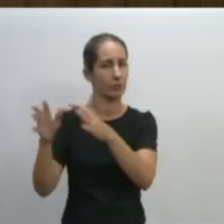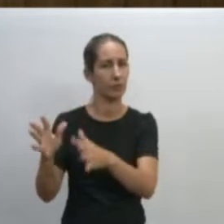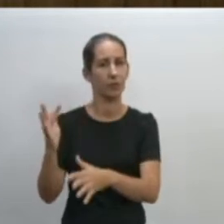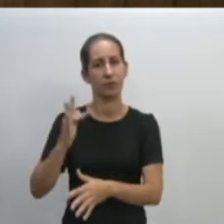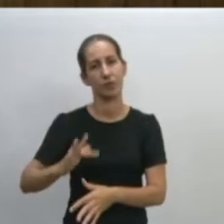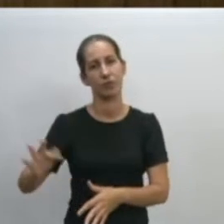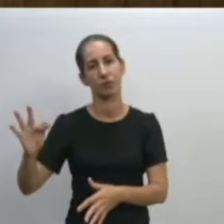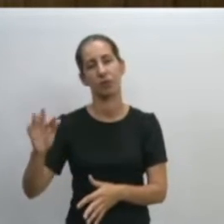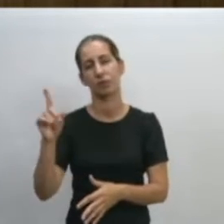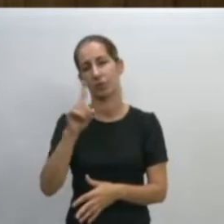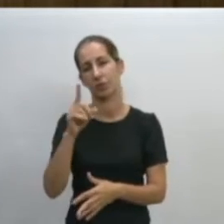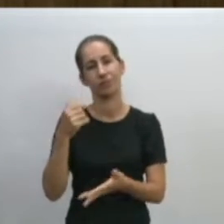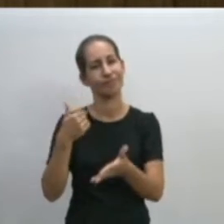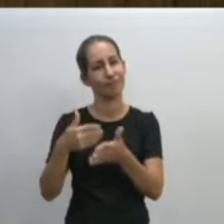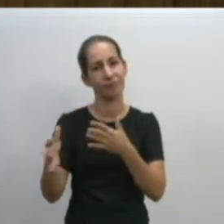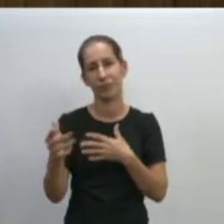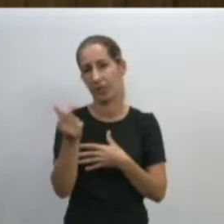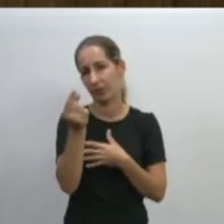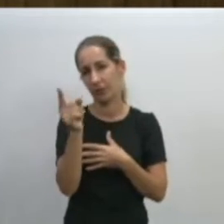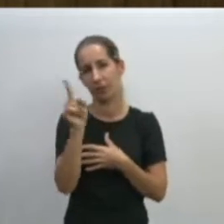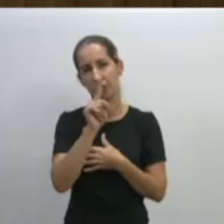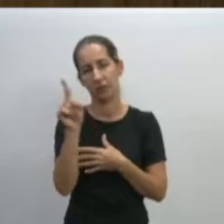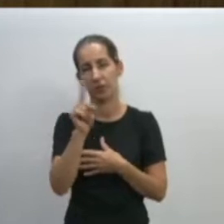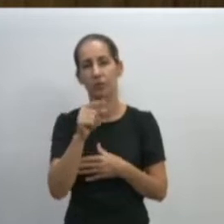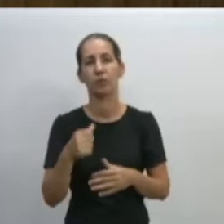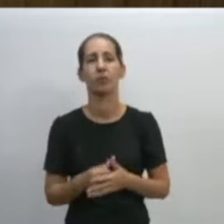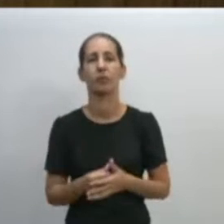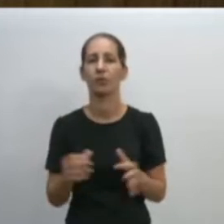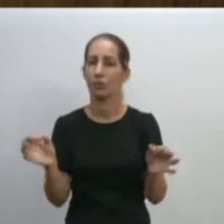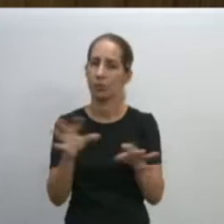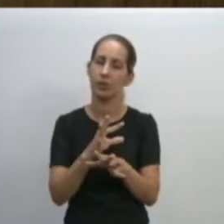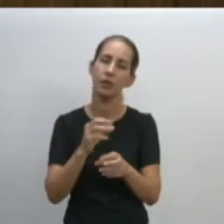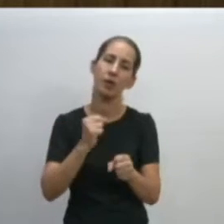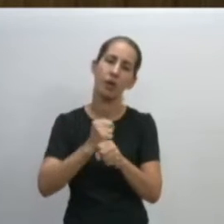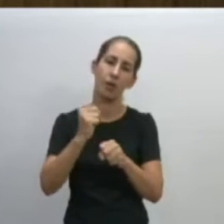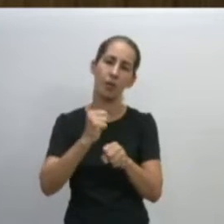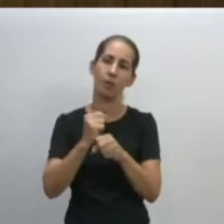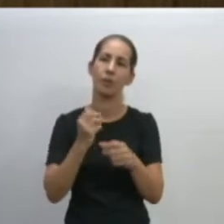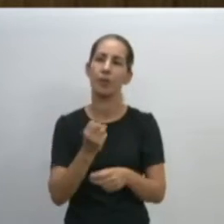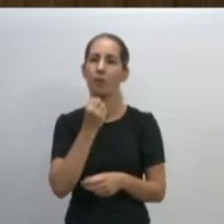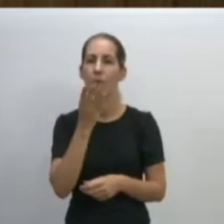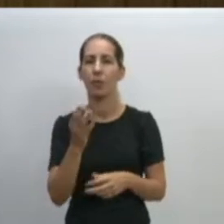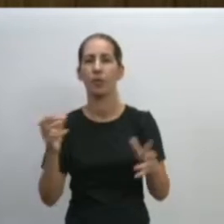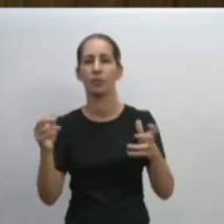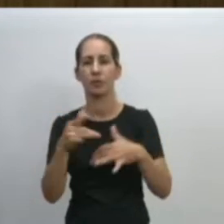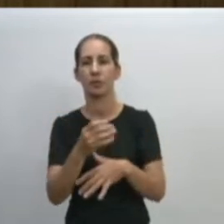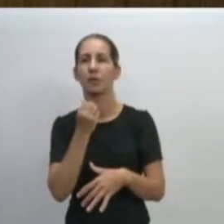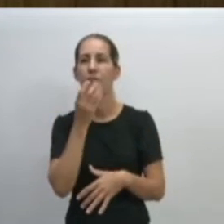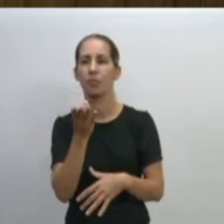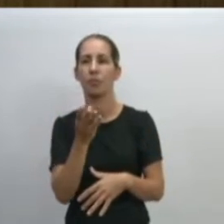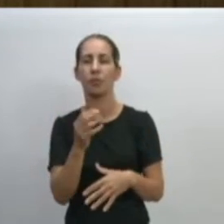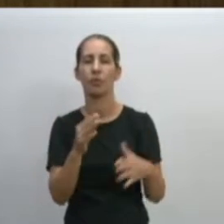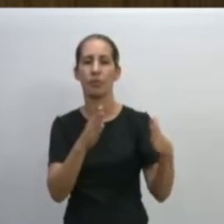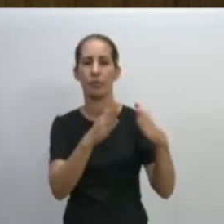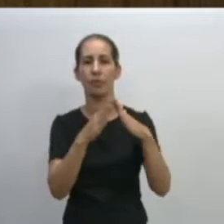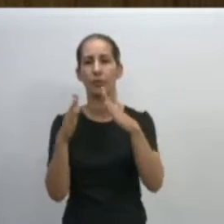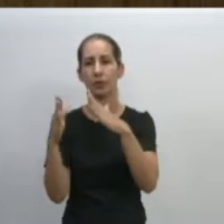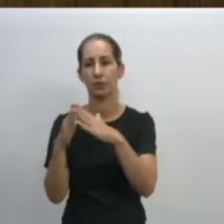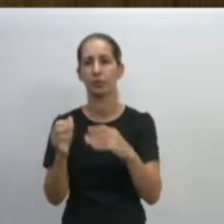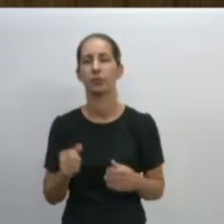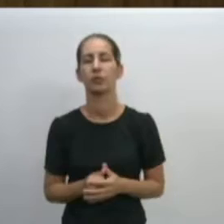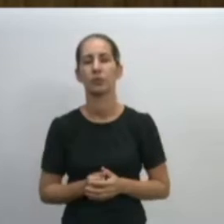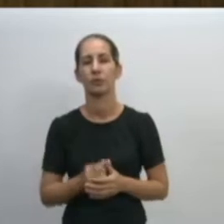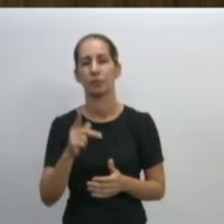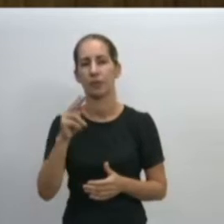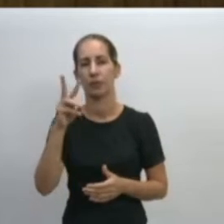não perder esse recurso federal e concluir essa obra, que ela é boa para a cidade e é boa ali para os moradores do